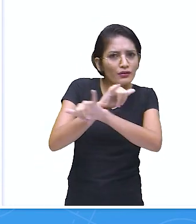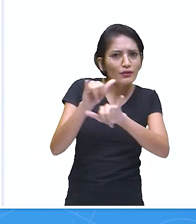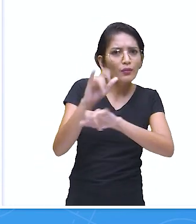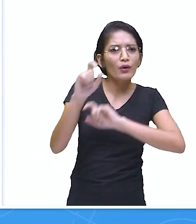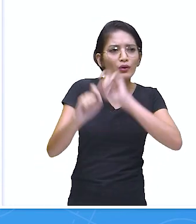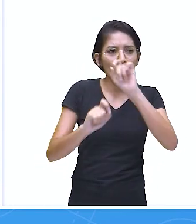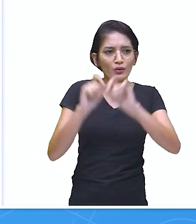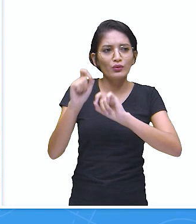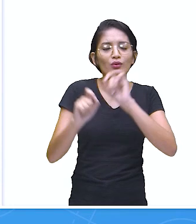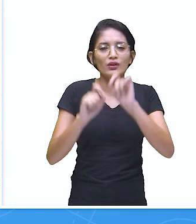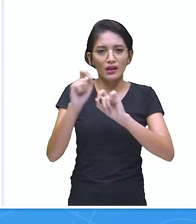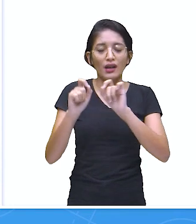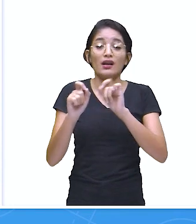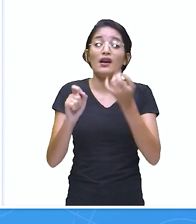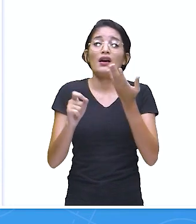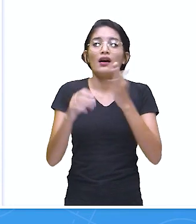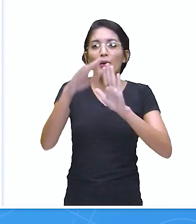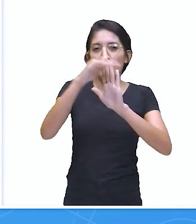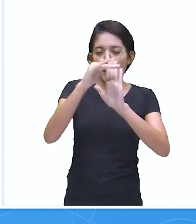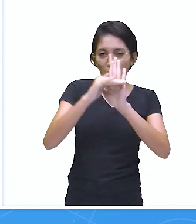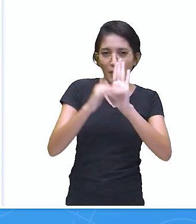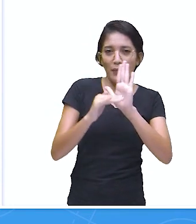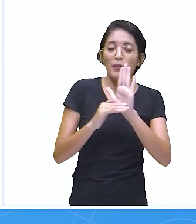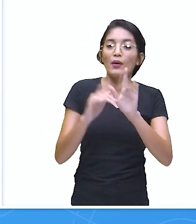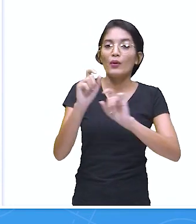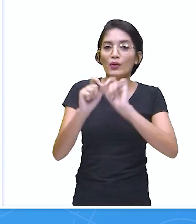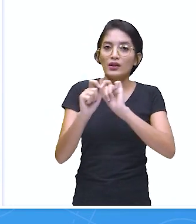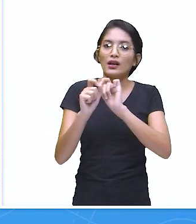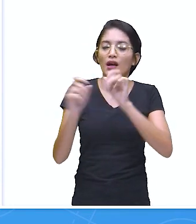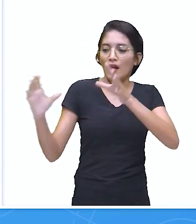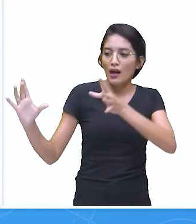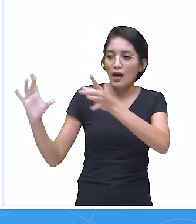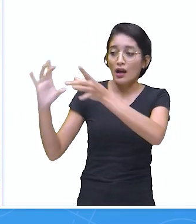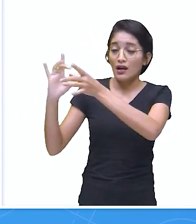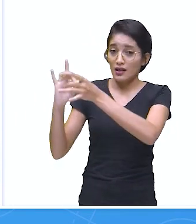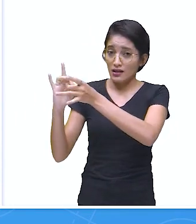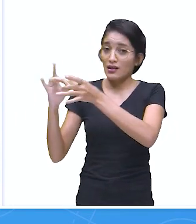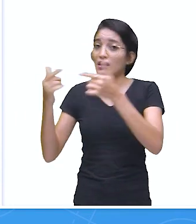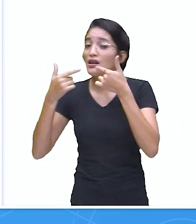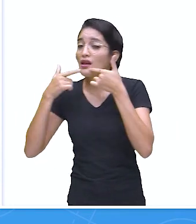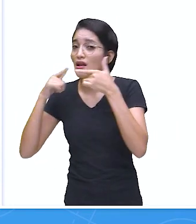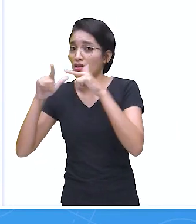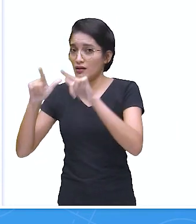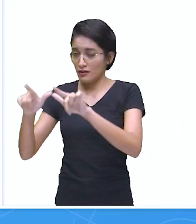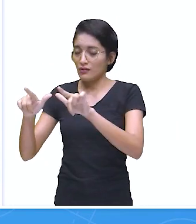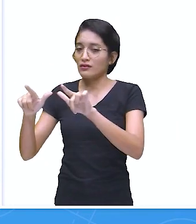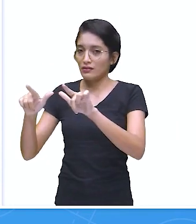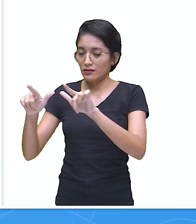que uma das características da charge é a associação da linguagem